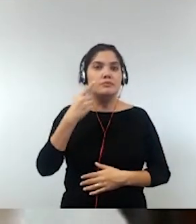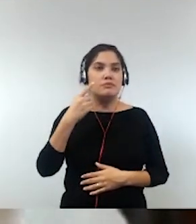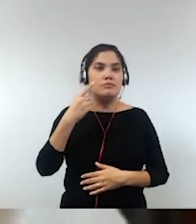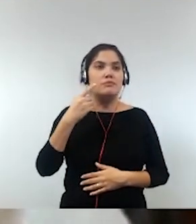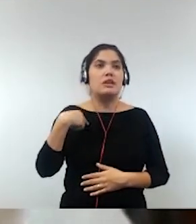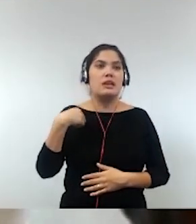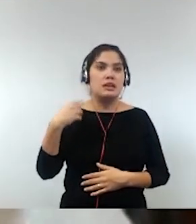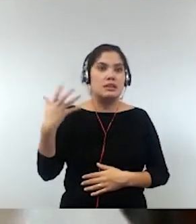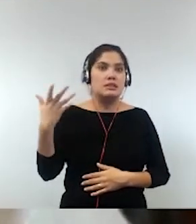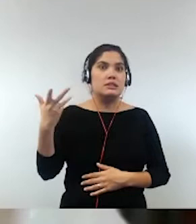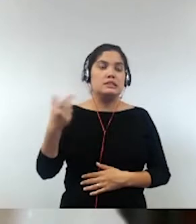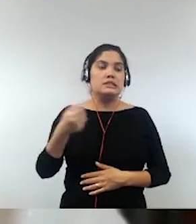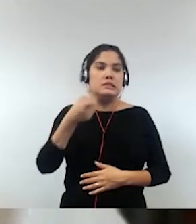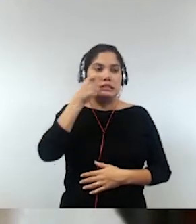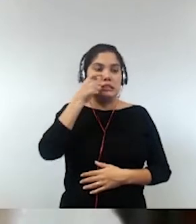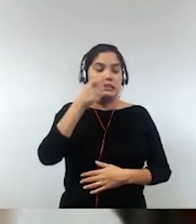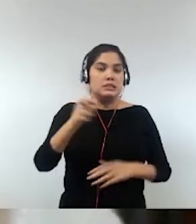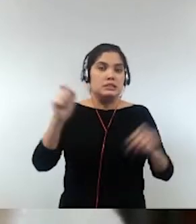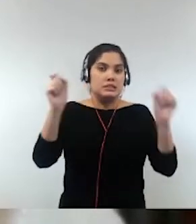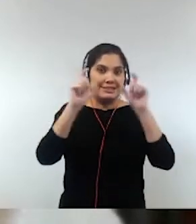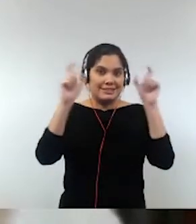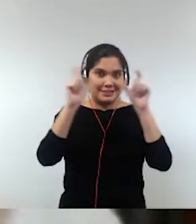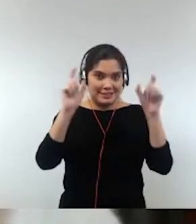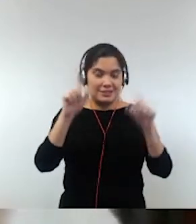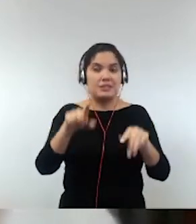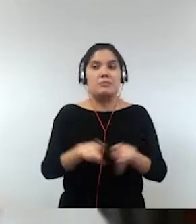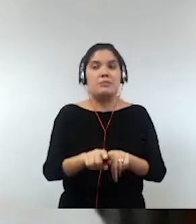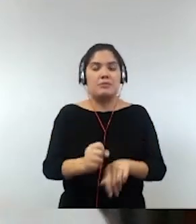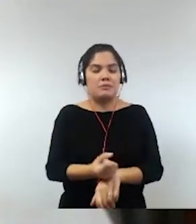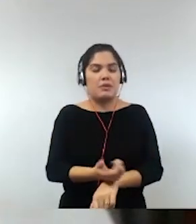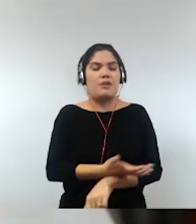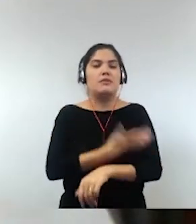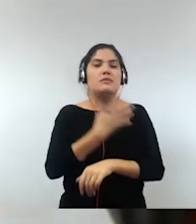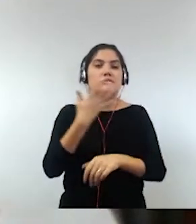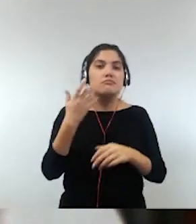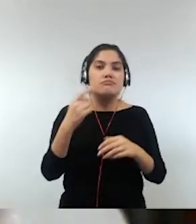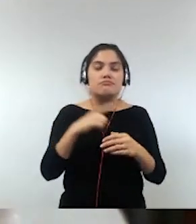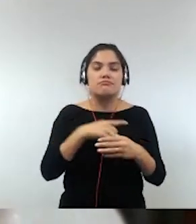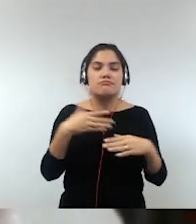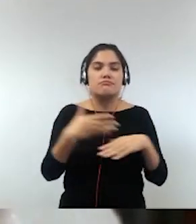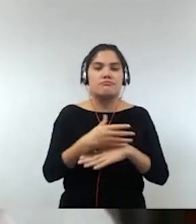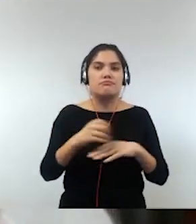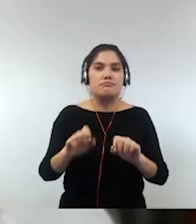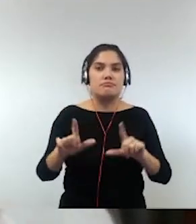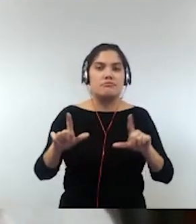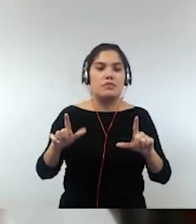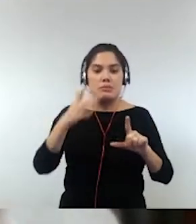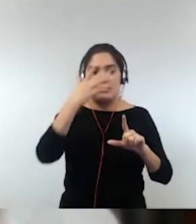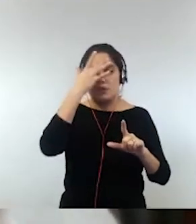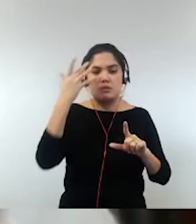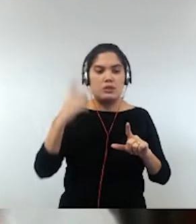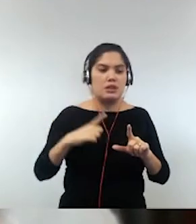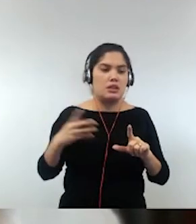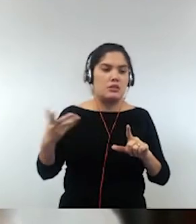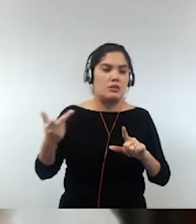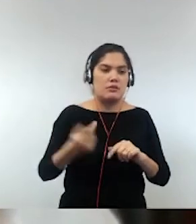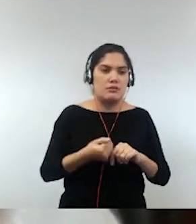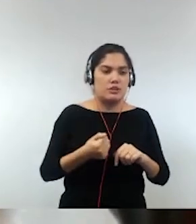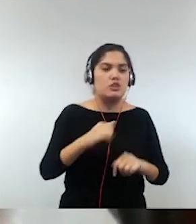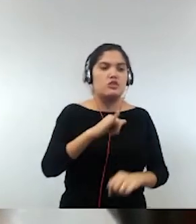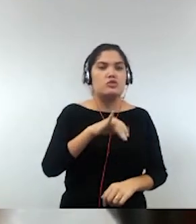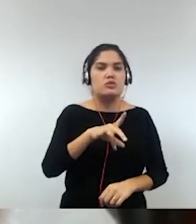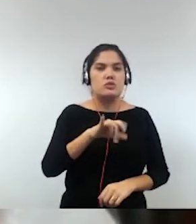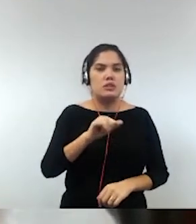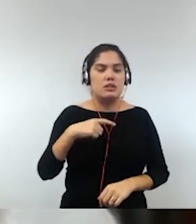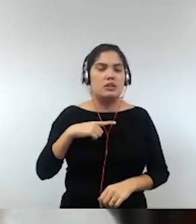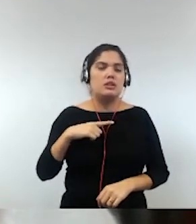coisa assim, realmente impressionante. E é também uma honra compor esse painel com gente tão qualificada. Como disse a Juliana